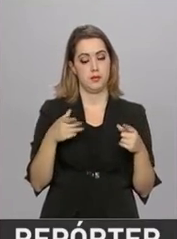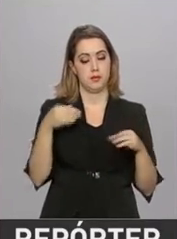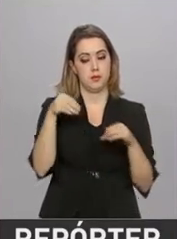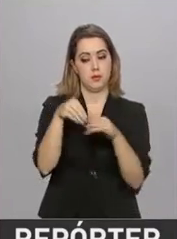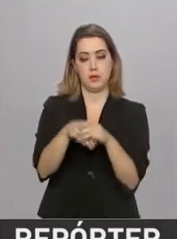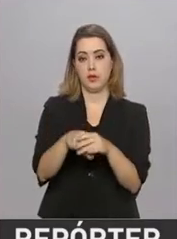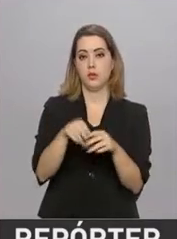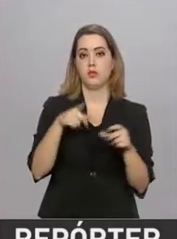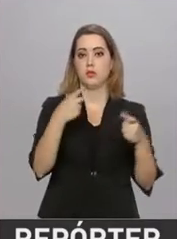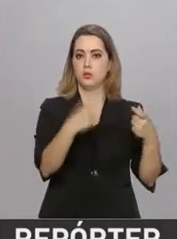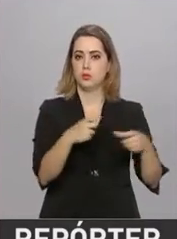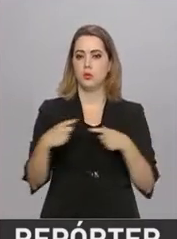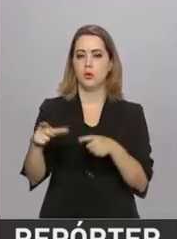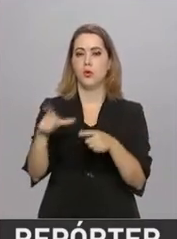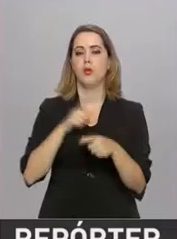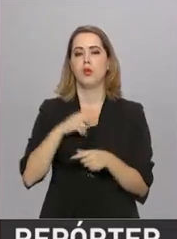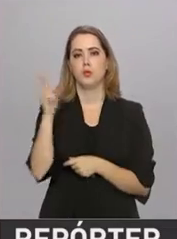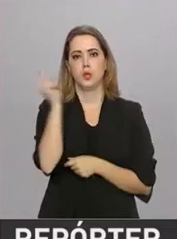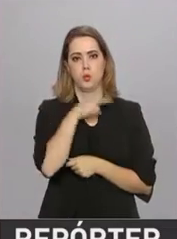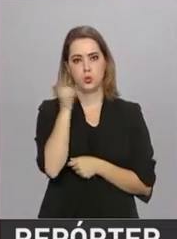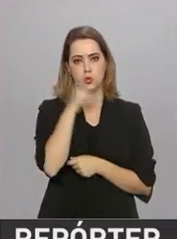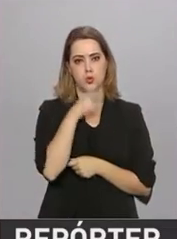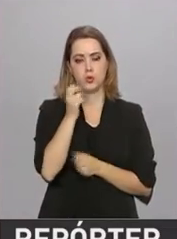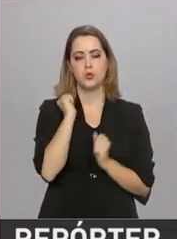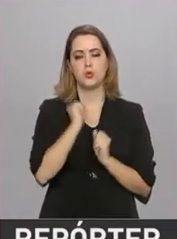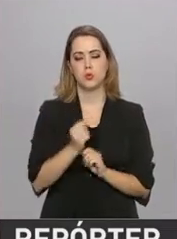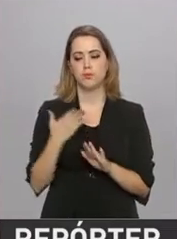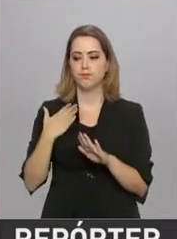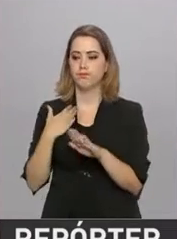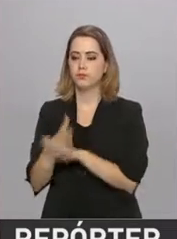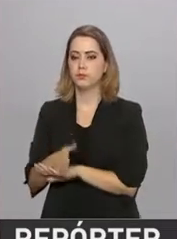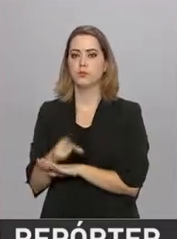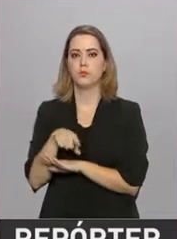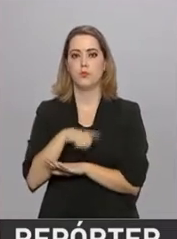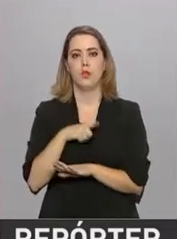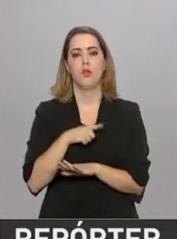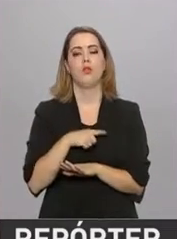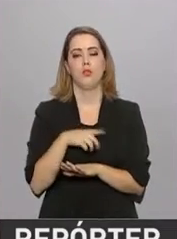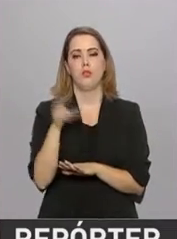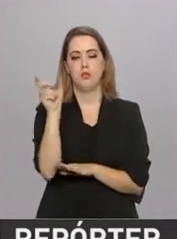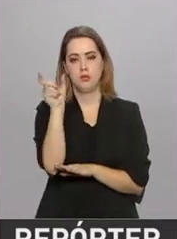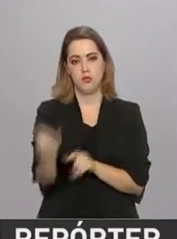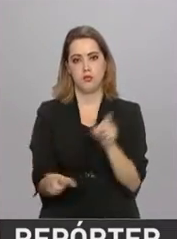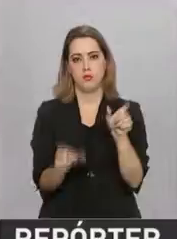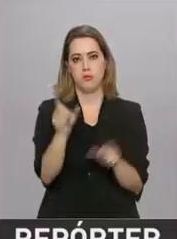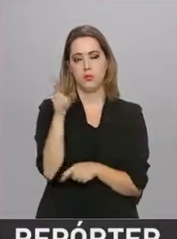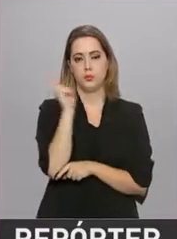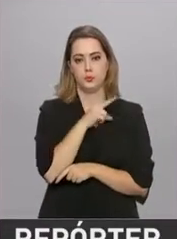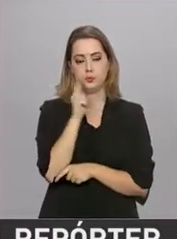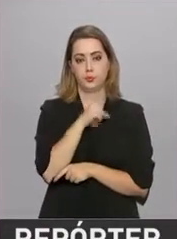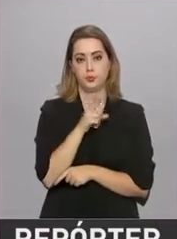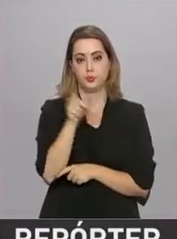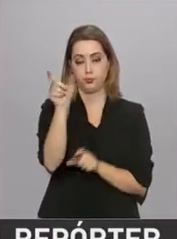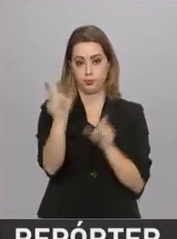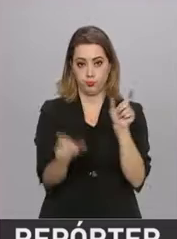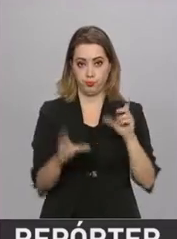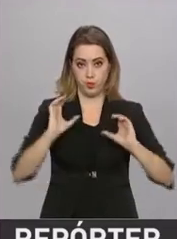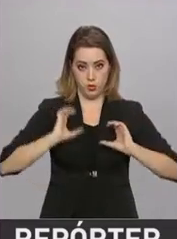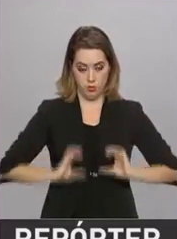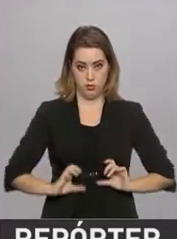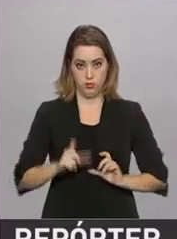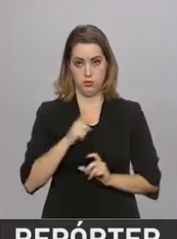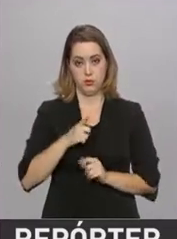dessa necessidade dessa urgência do cidadão ele pode procurar que ele vai ser atendido de forma emergencial do cidadão que tenha necessidade